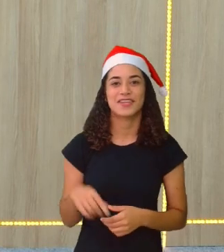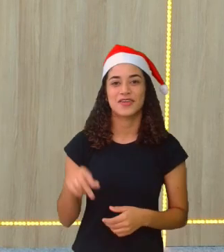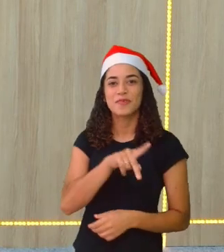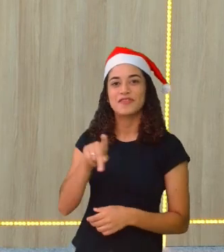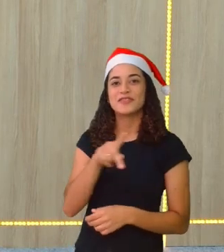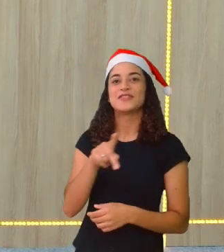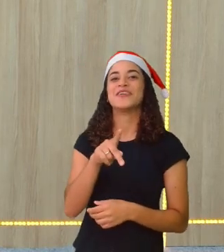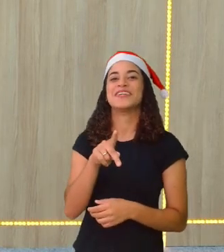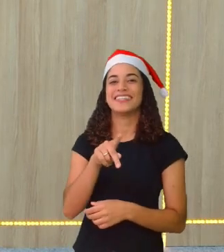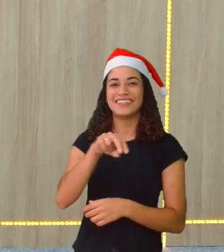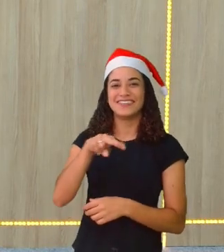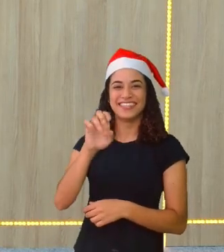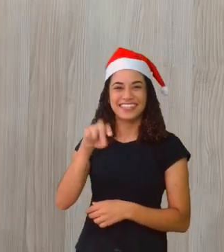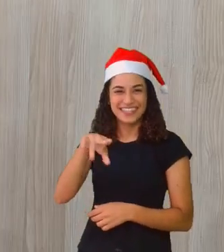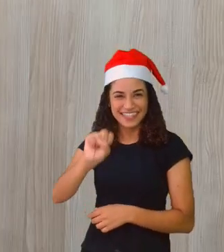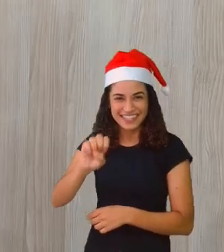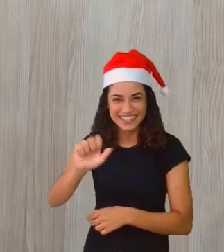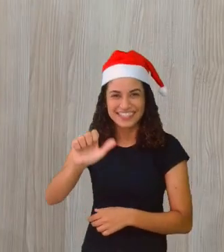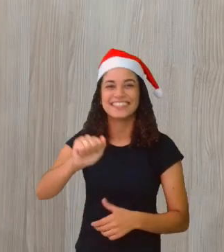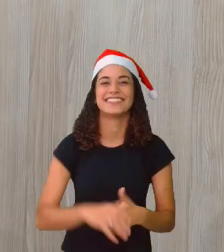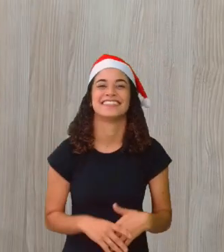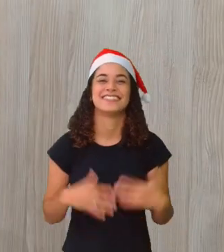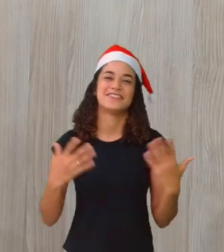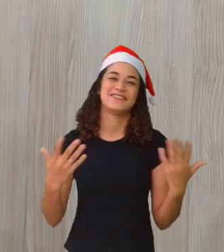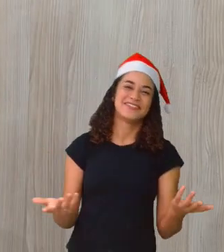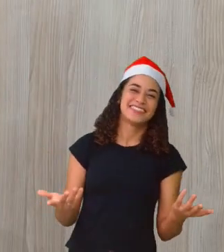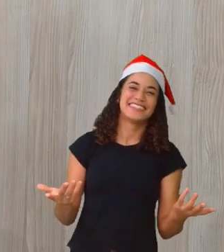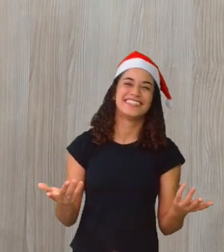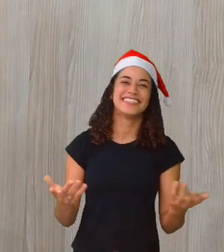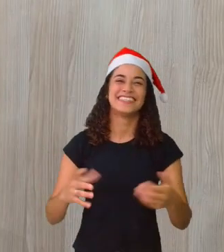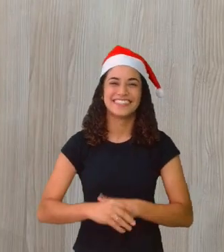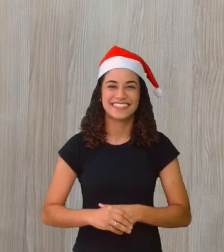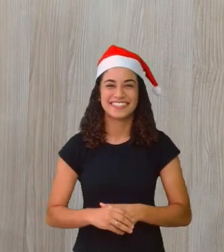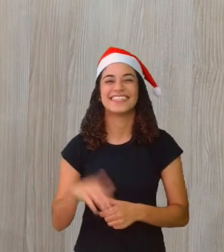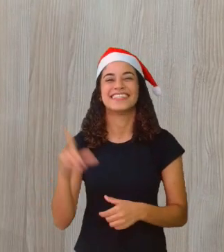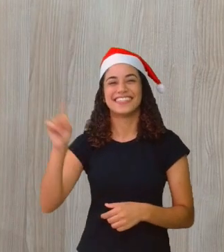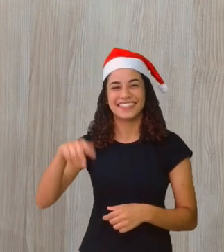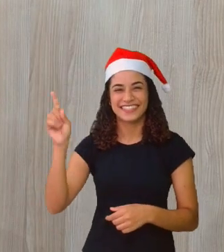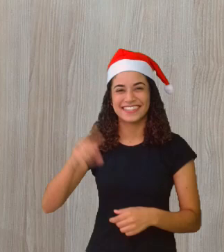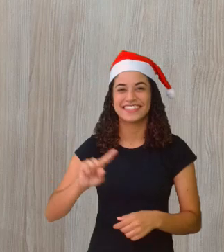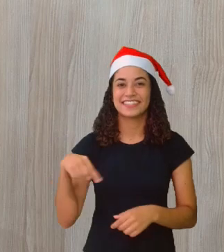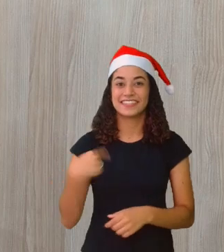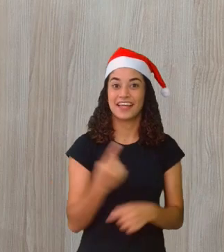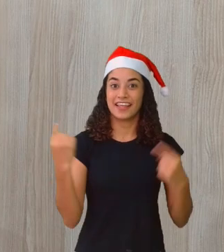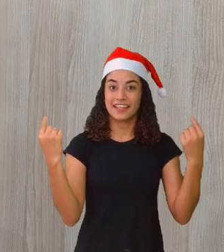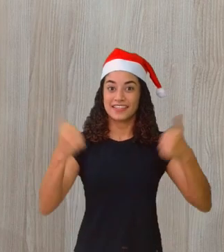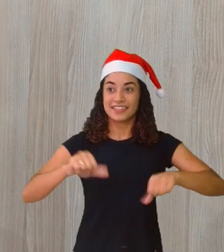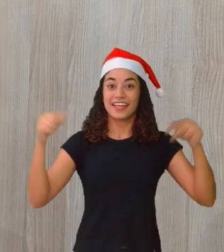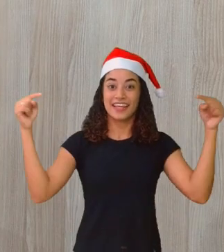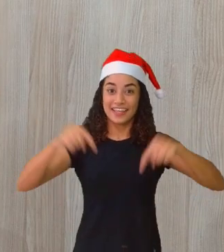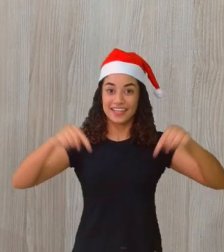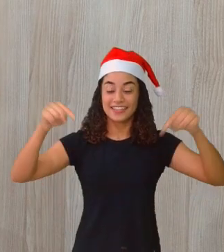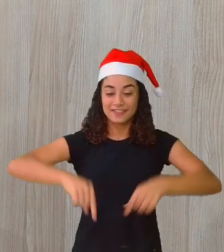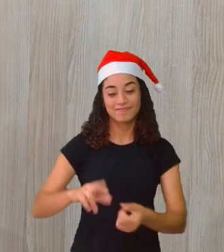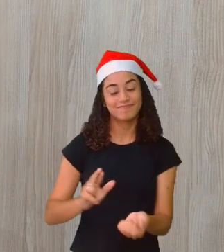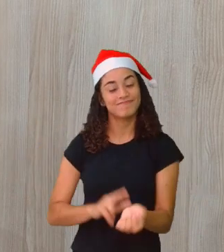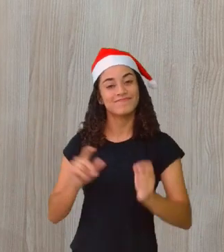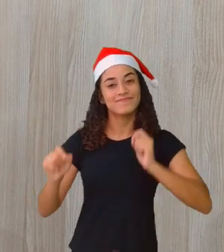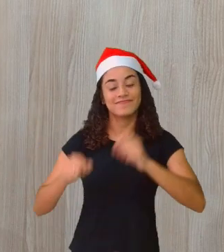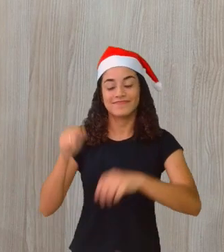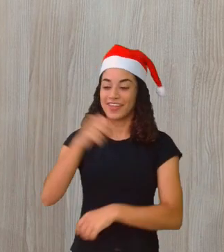professora Vanessa. E aí, professora? Pois é, professor Luciano, estamos aqui nesse ritmo